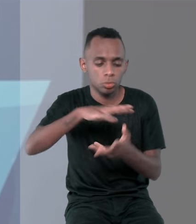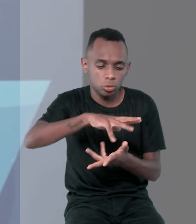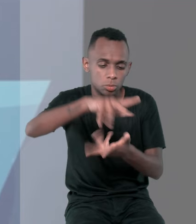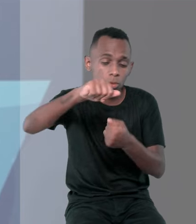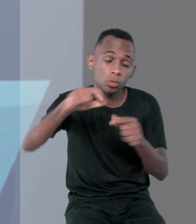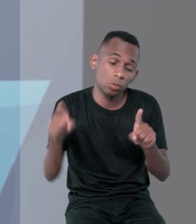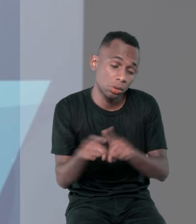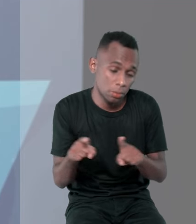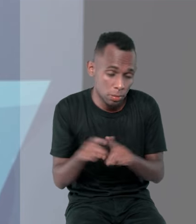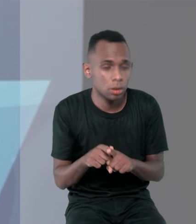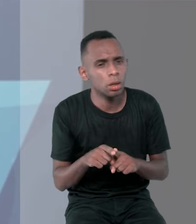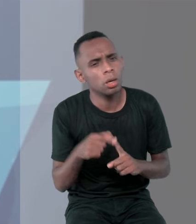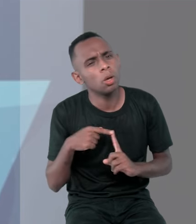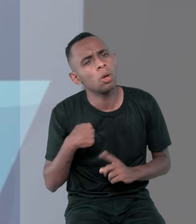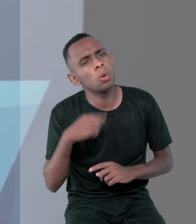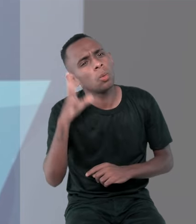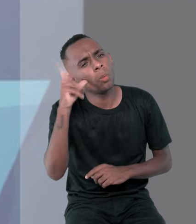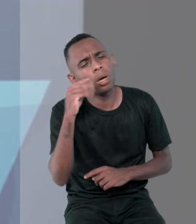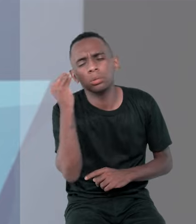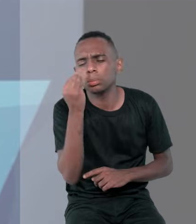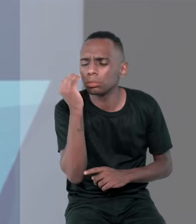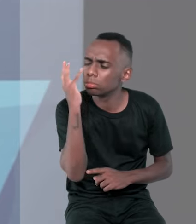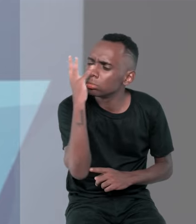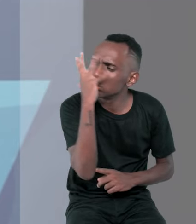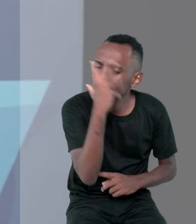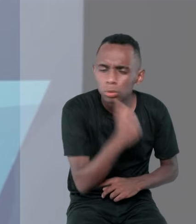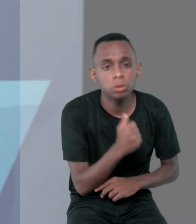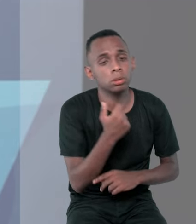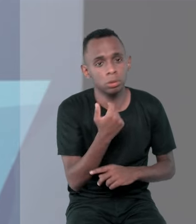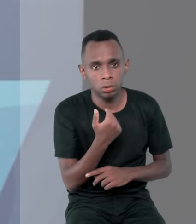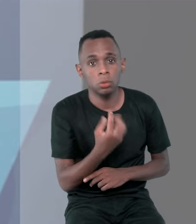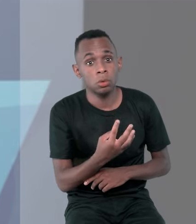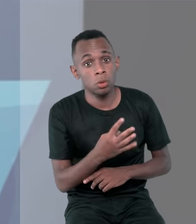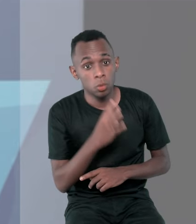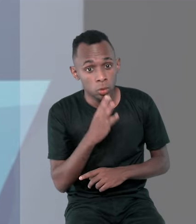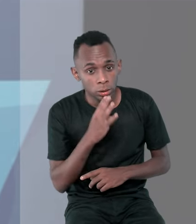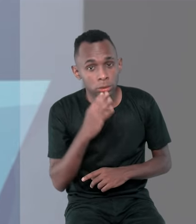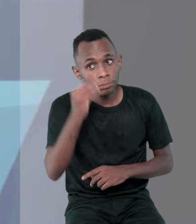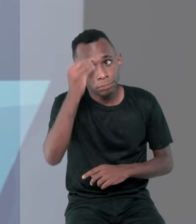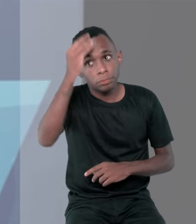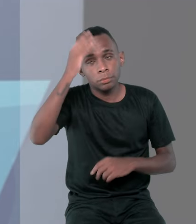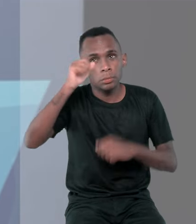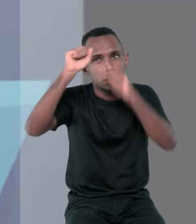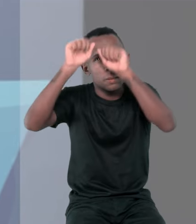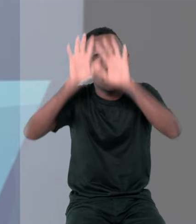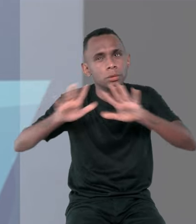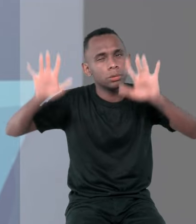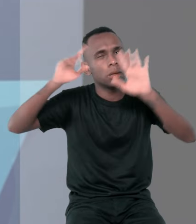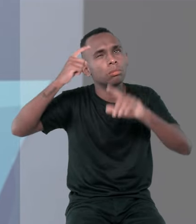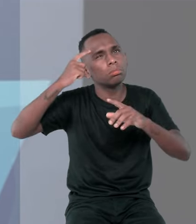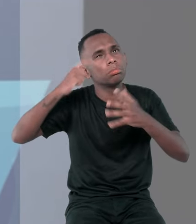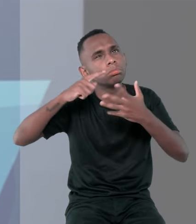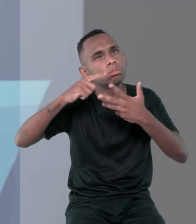também. Eu acho que foi uma experiência muito bonita, assim, de conhecer algo que estava no meu imaginário, e aí quando você vai lá e vê como